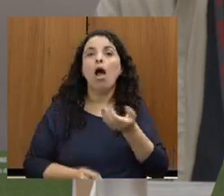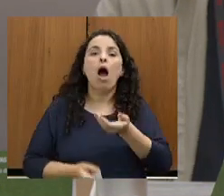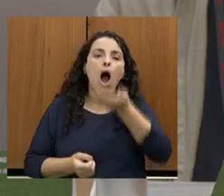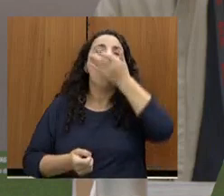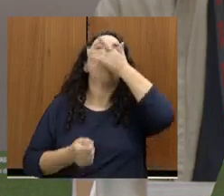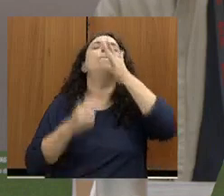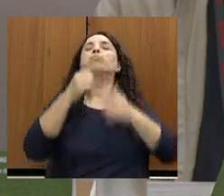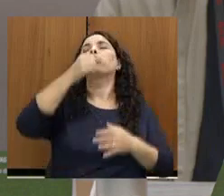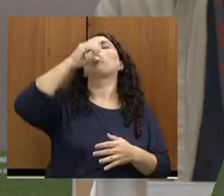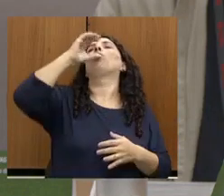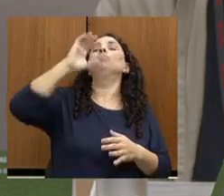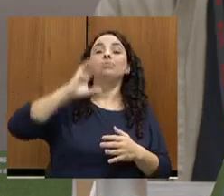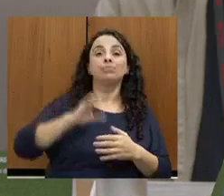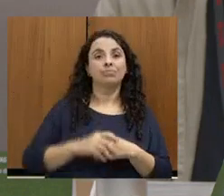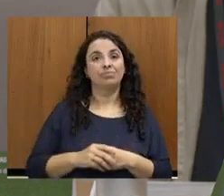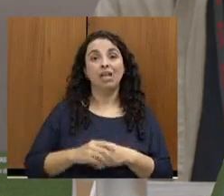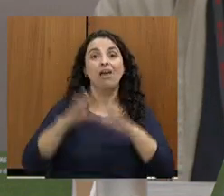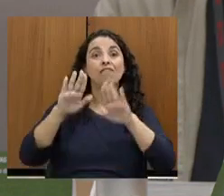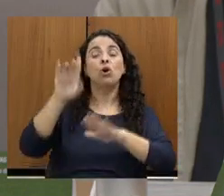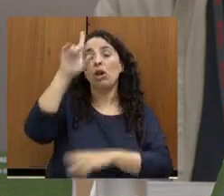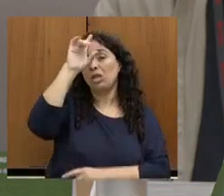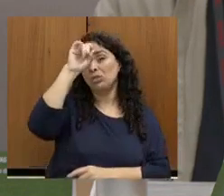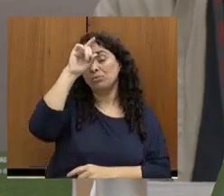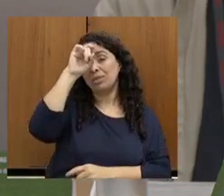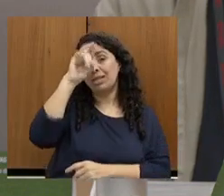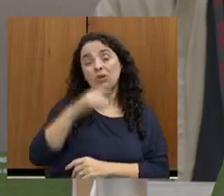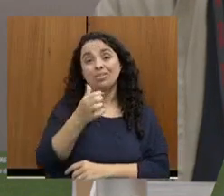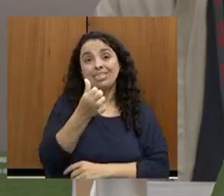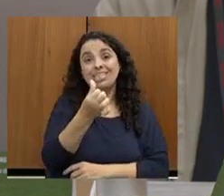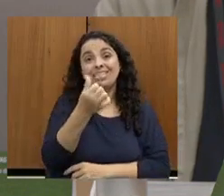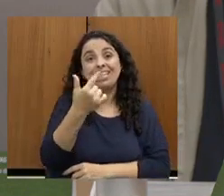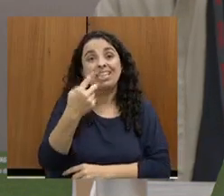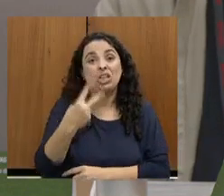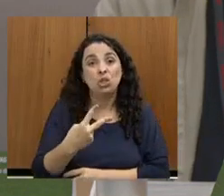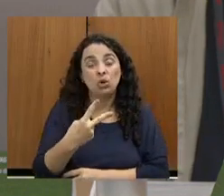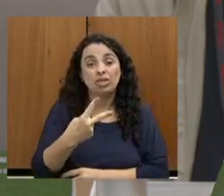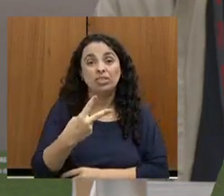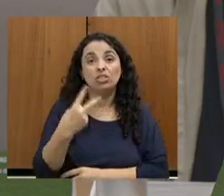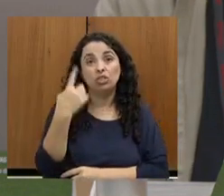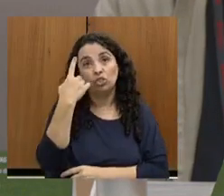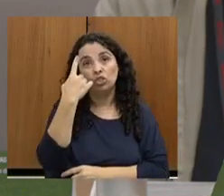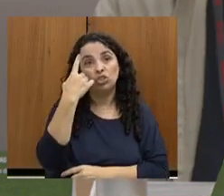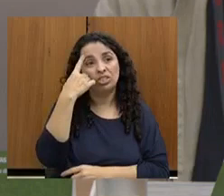A primeira noite, muito difícil. Bradicardia,